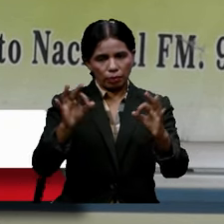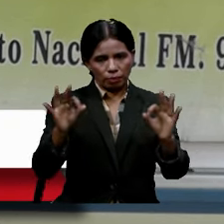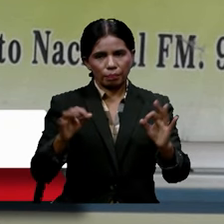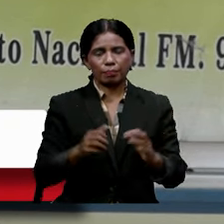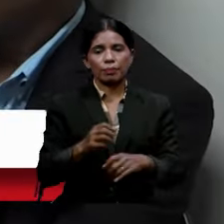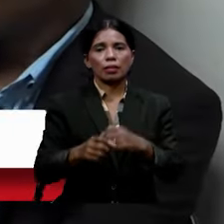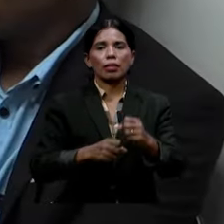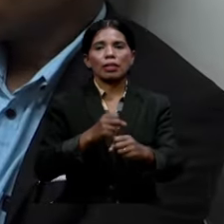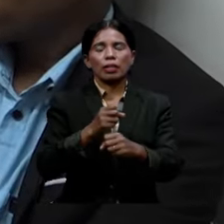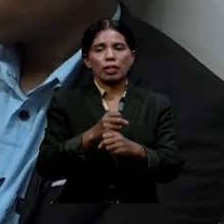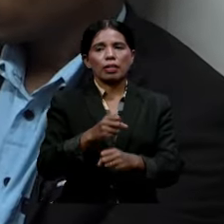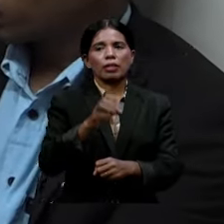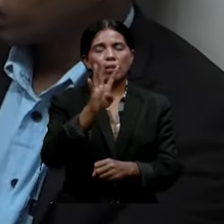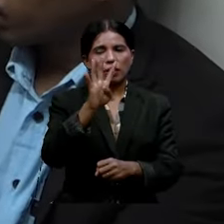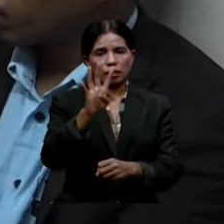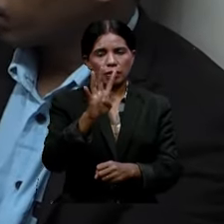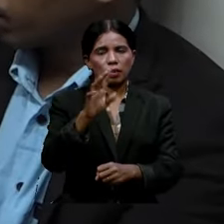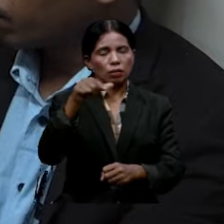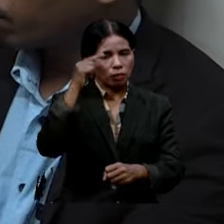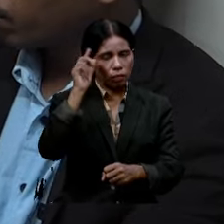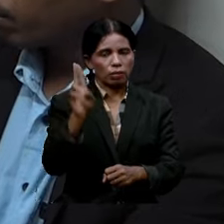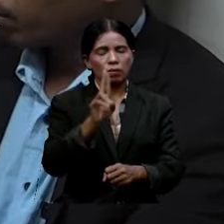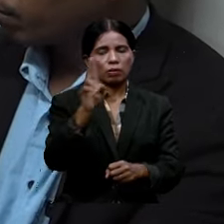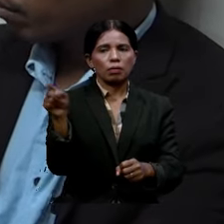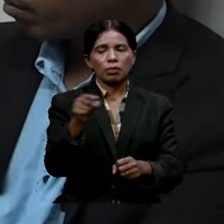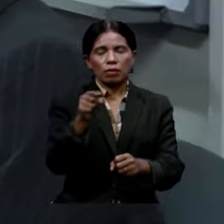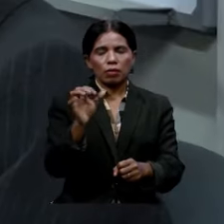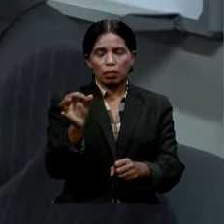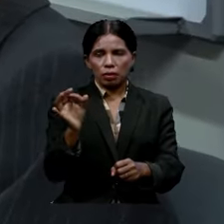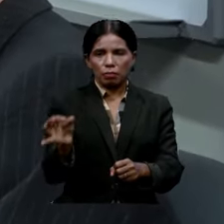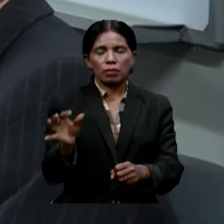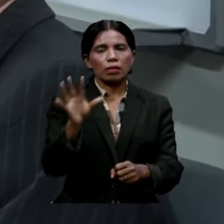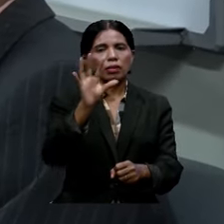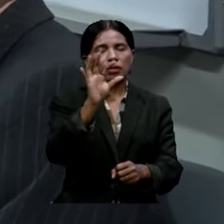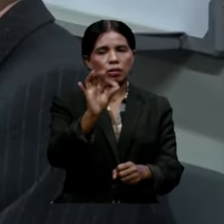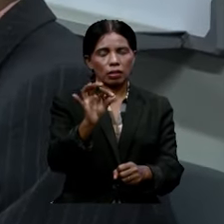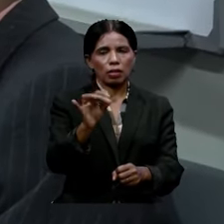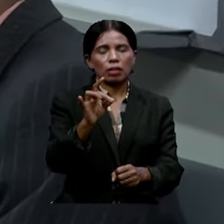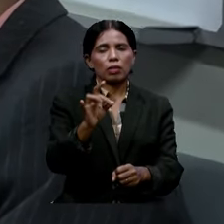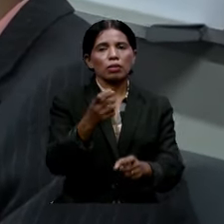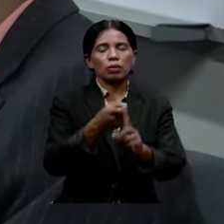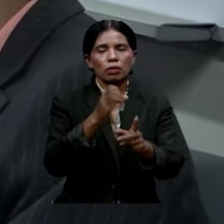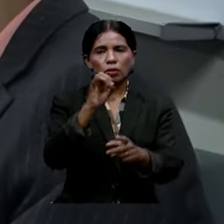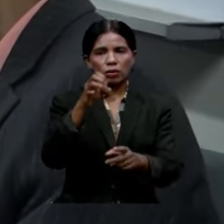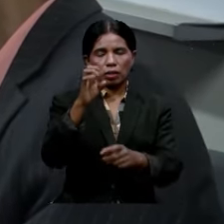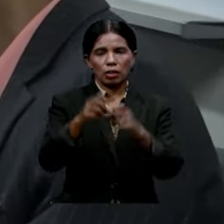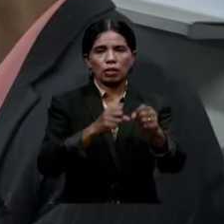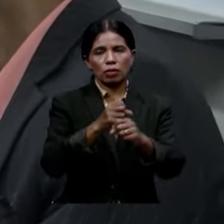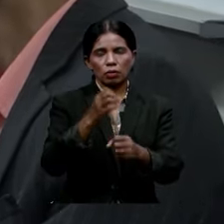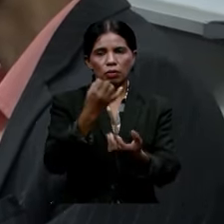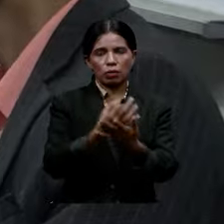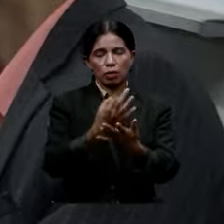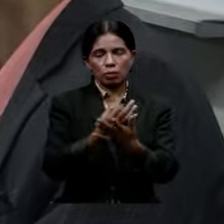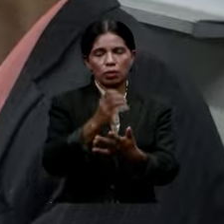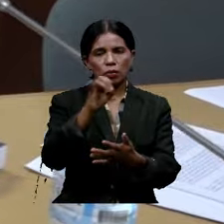periode trimestre hat ne governo executa ona porcento sen resimbal si orçamento geral estado riuroron resintolu tu orçamento geral estado